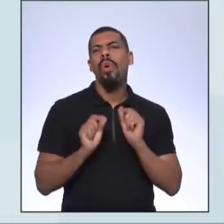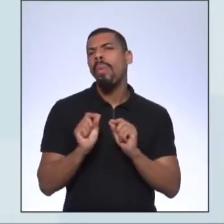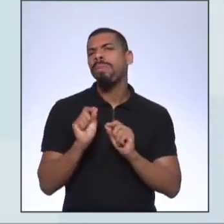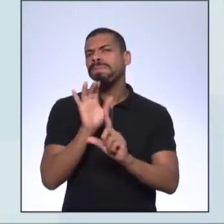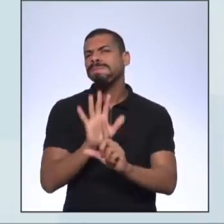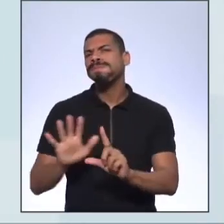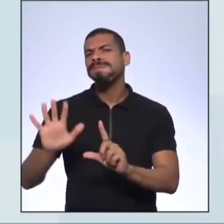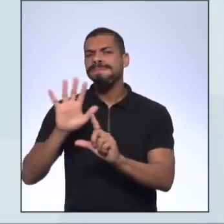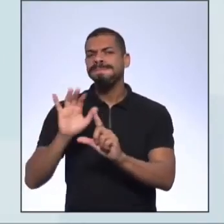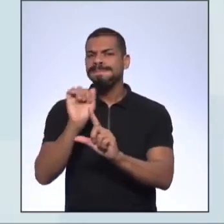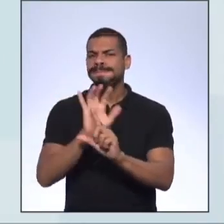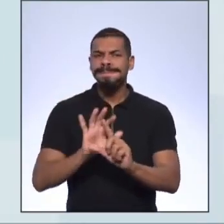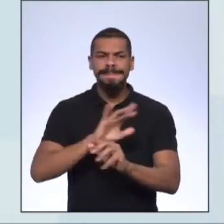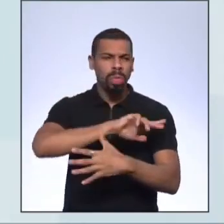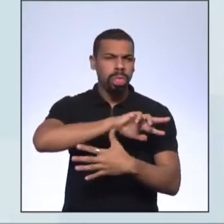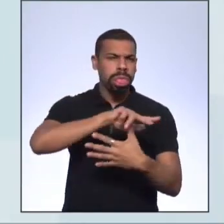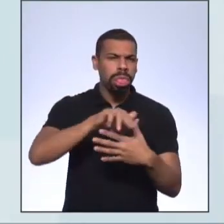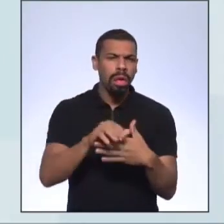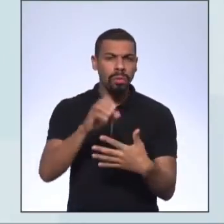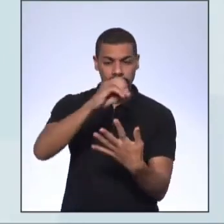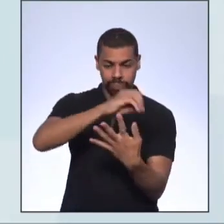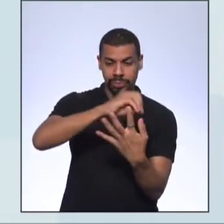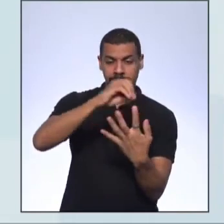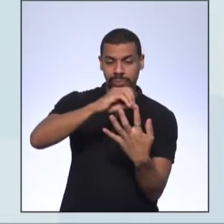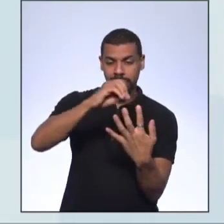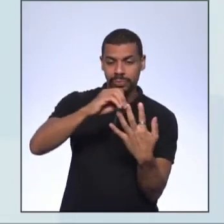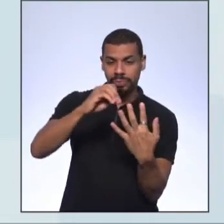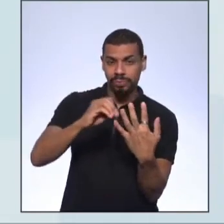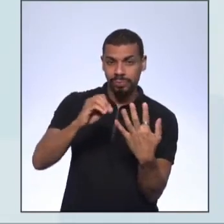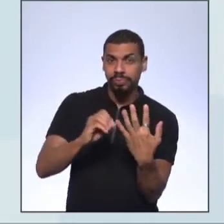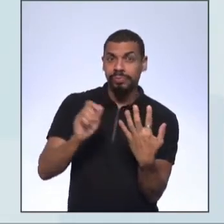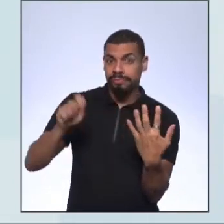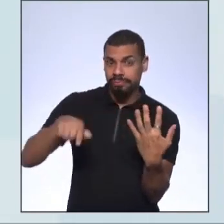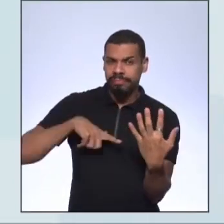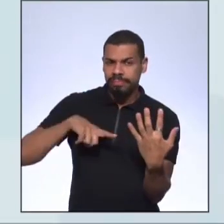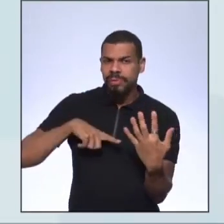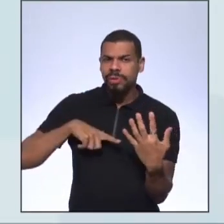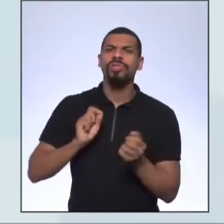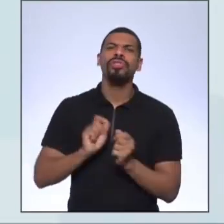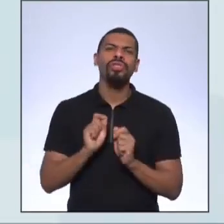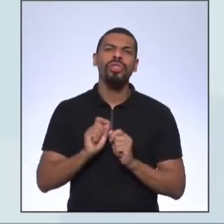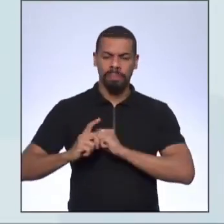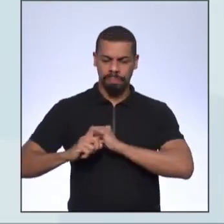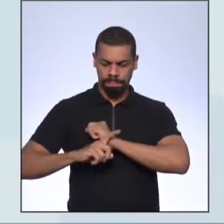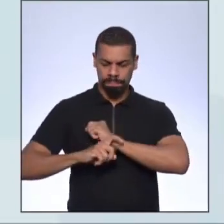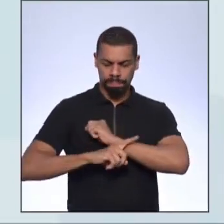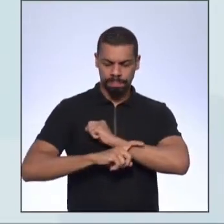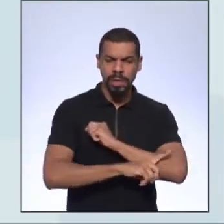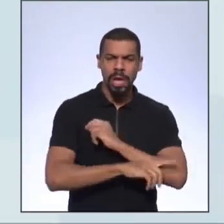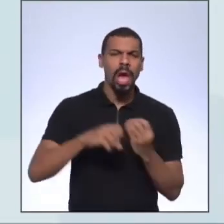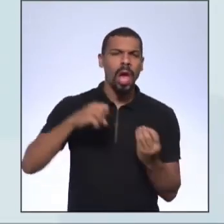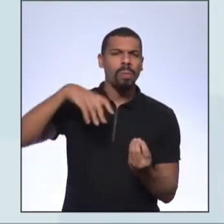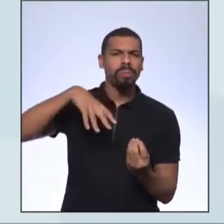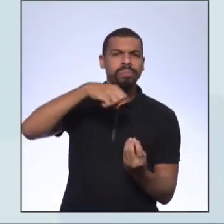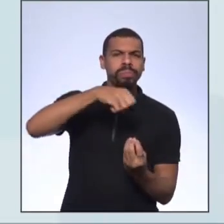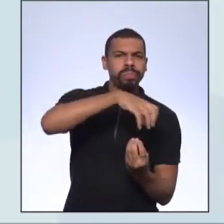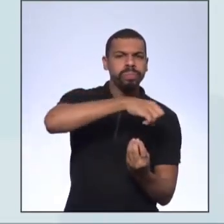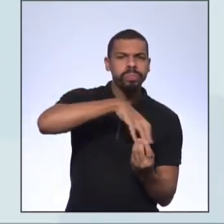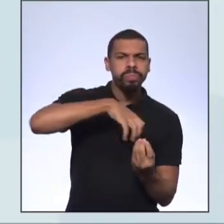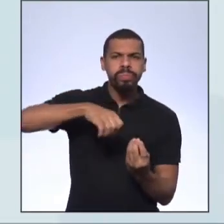gente tem representantes de todos os grupos, né, de todos os reinos, desde bactérias, fungos, ali